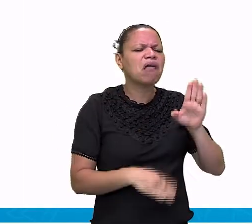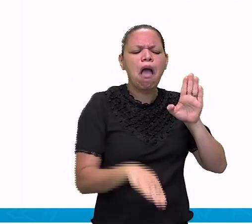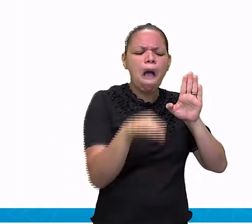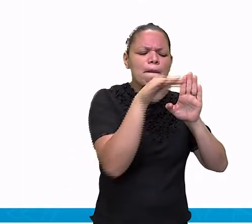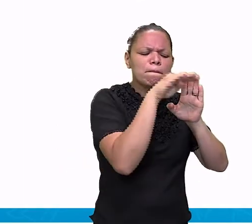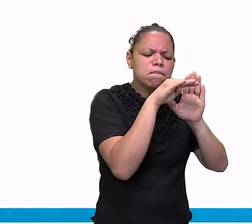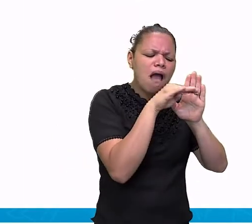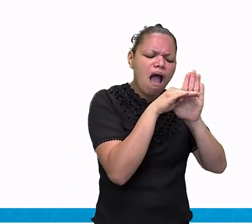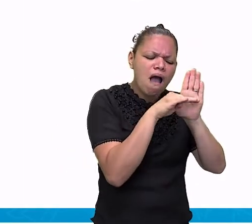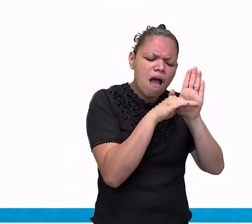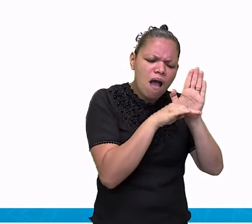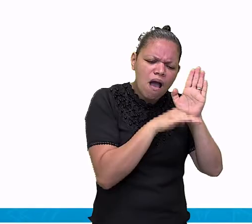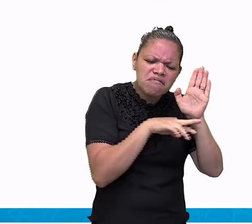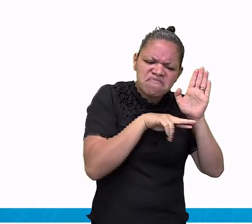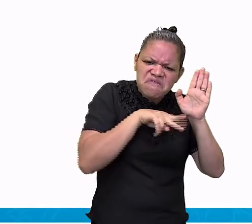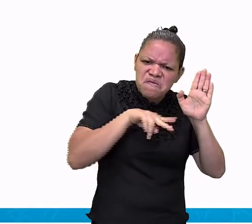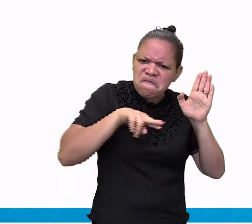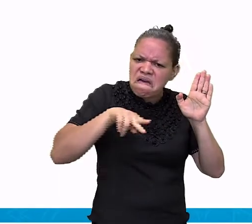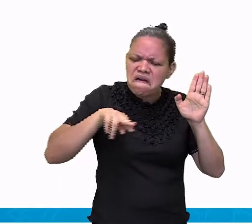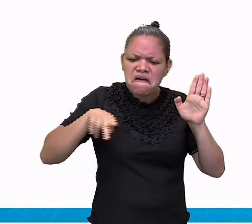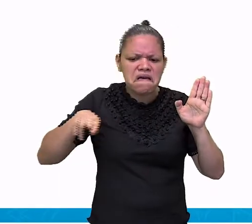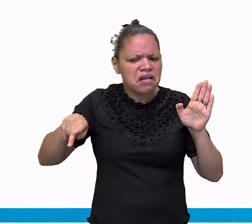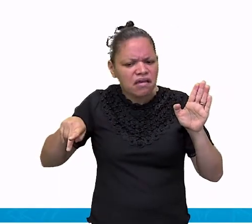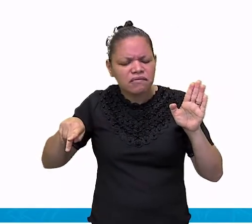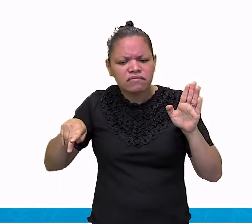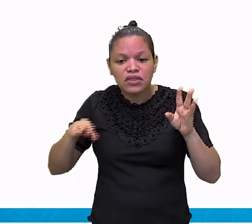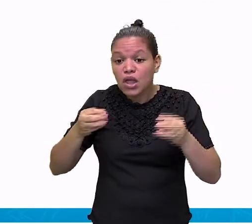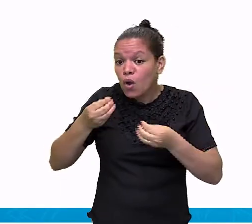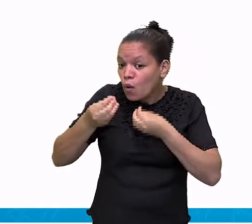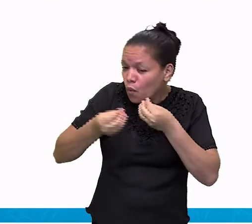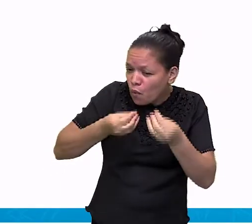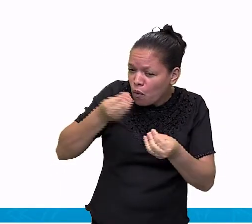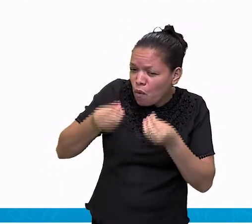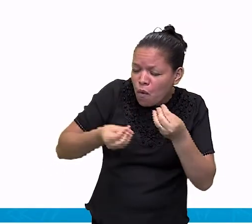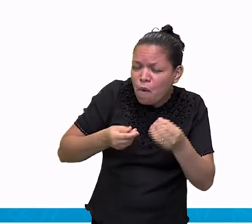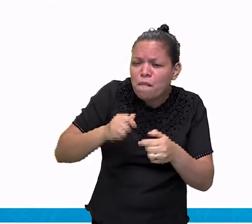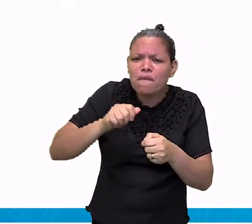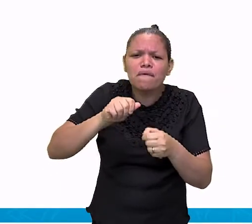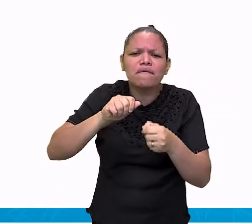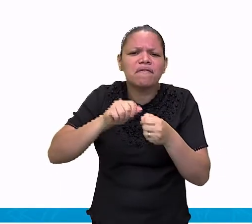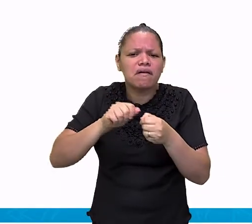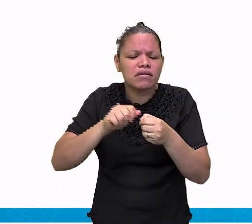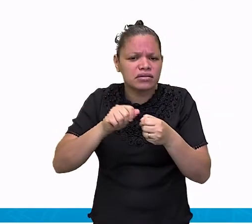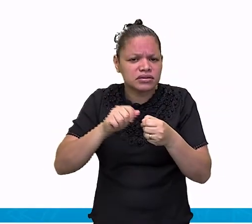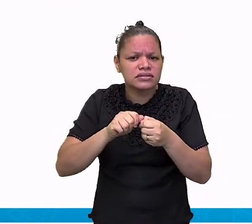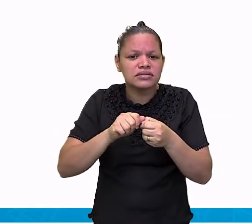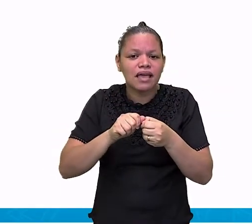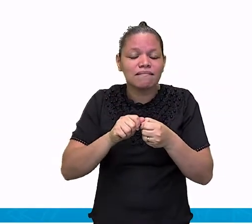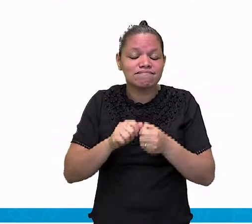típico diferente, uma maneira de se preparar diferente. Apesar de fazer aqui o nosso feijão